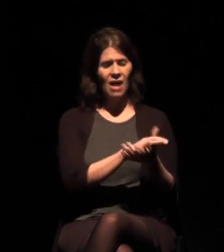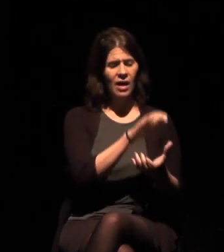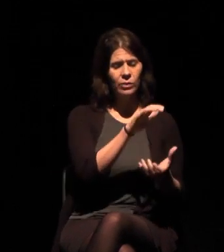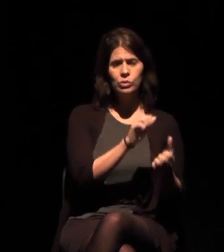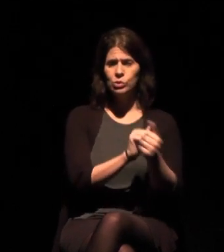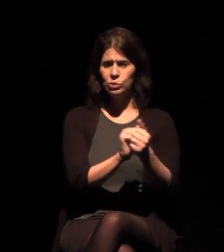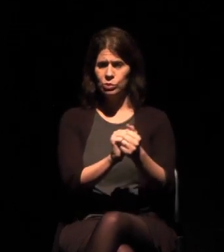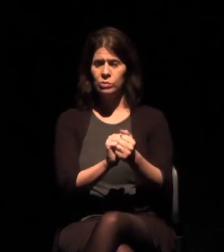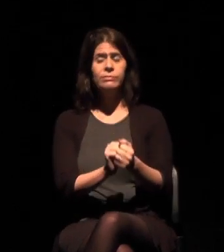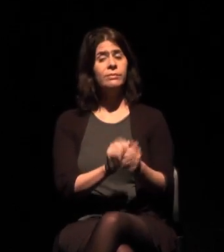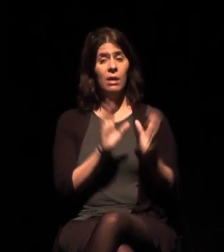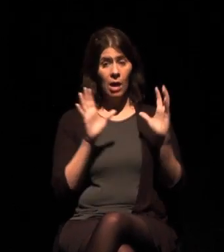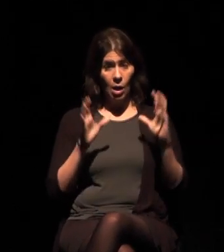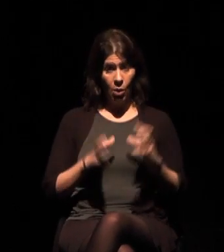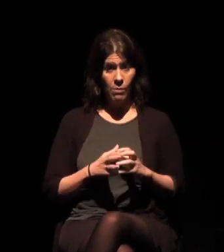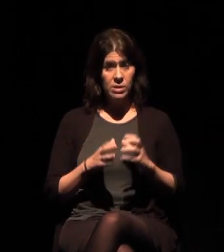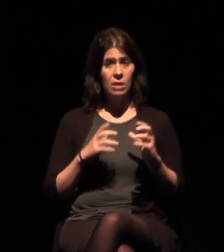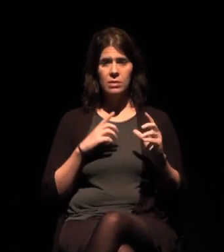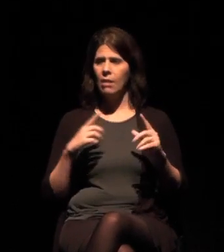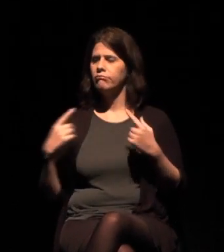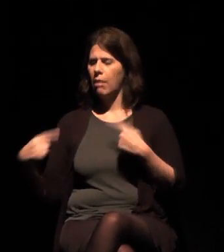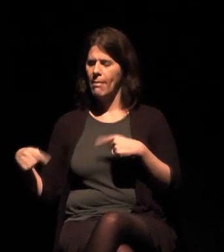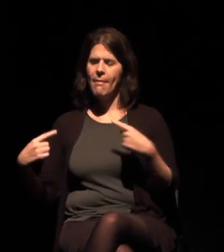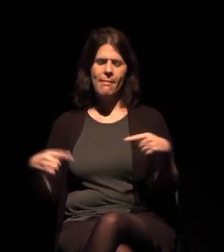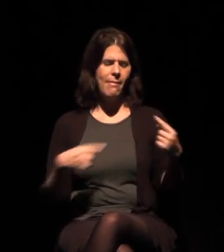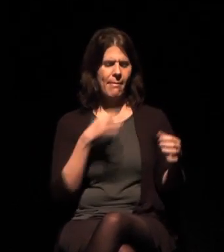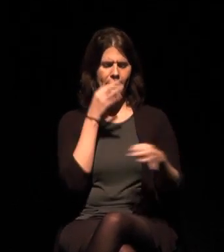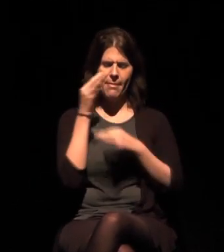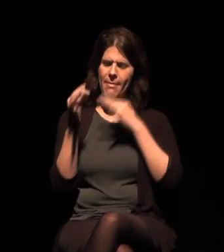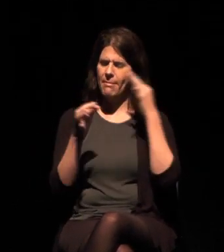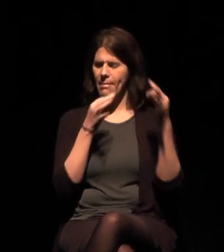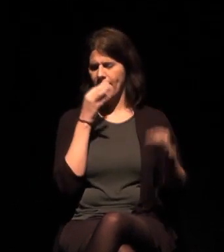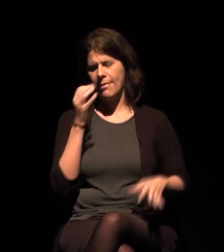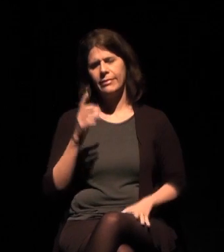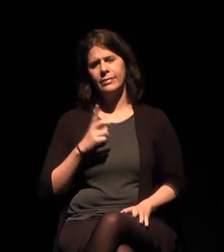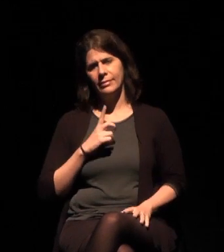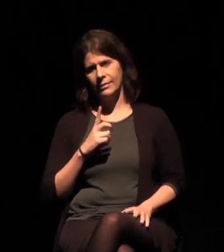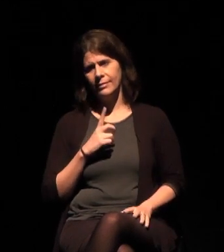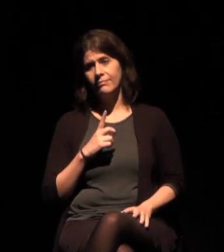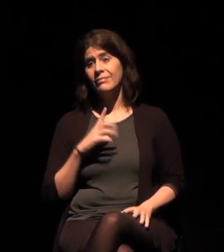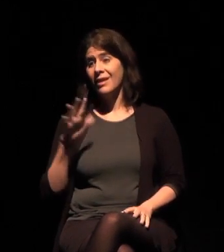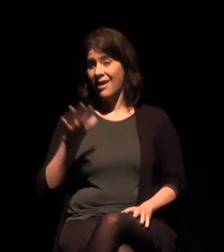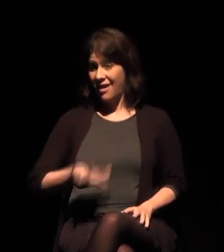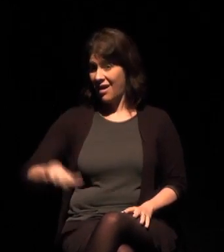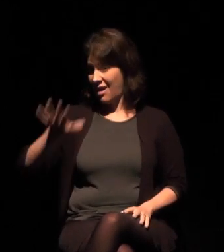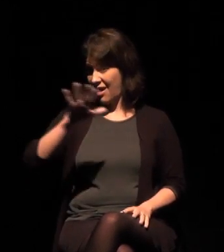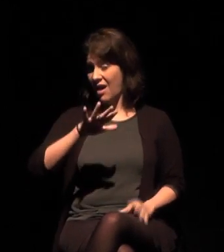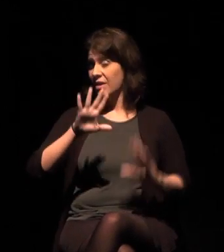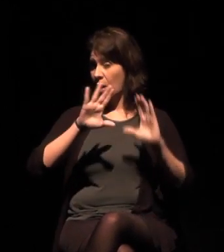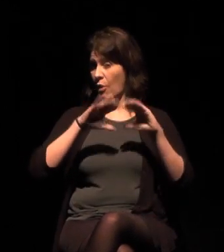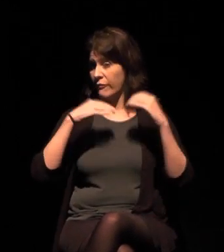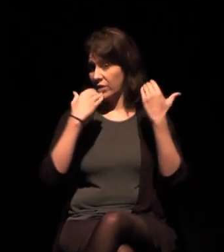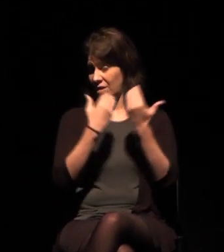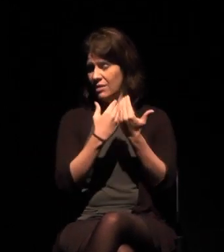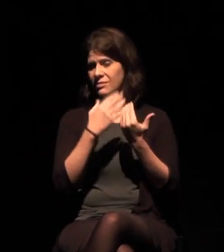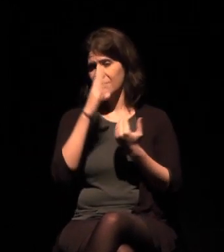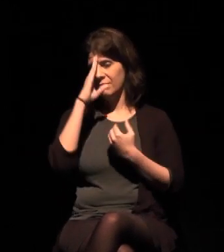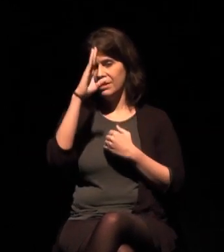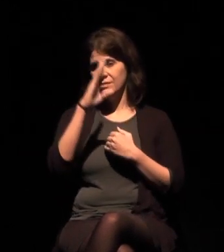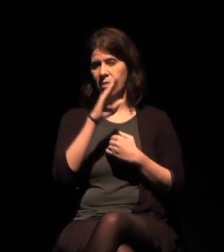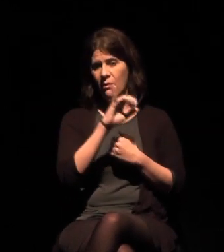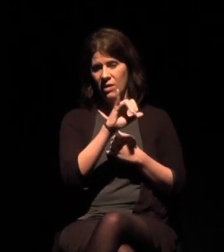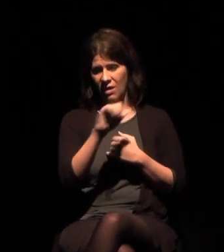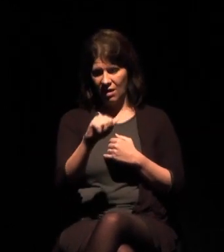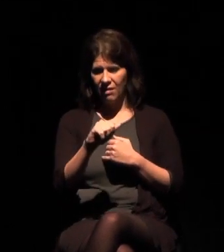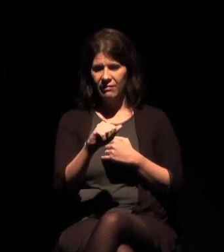comunidade eu acho que está se debatendo muito na última conferência grande na área do residencial tem uma confiança muito grande na área que